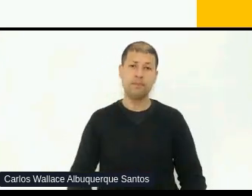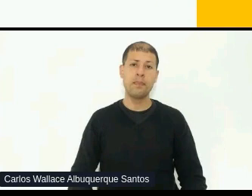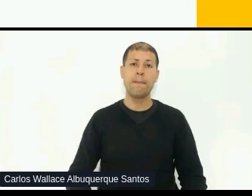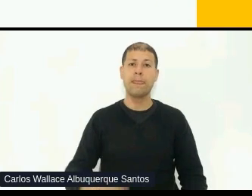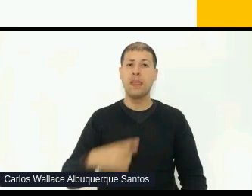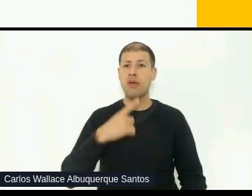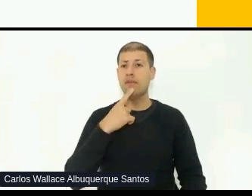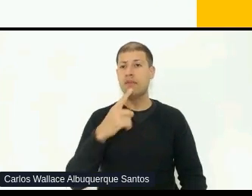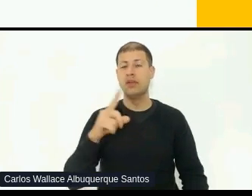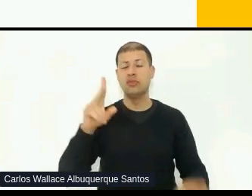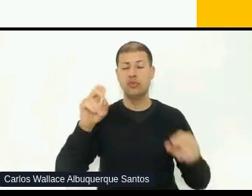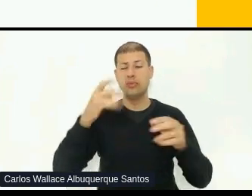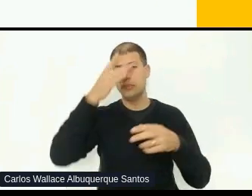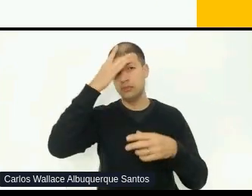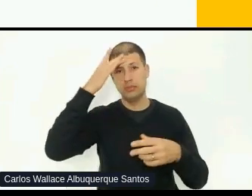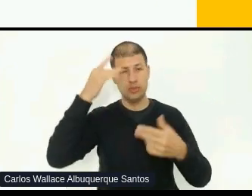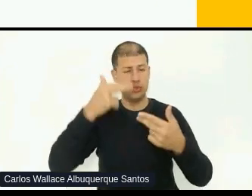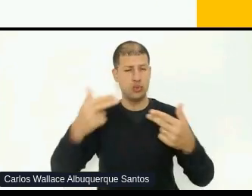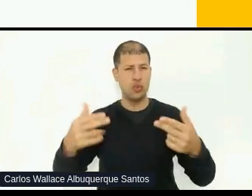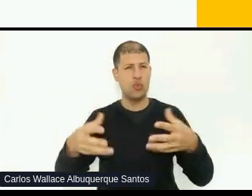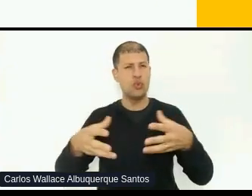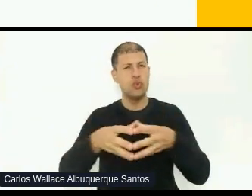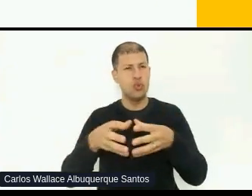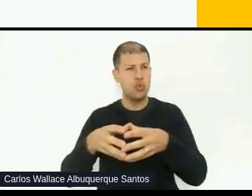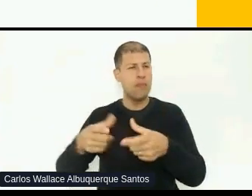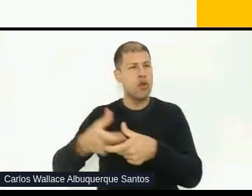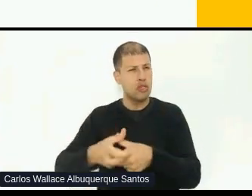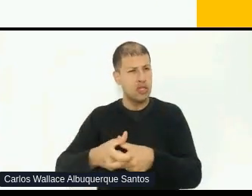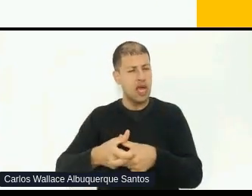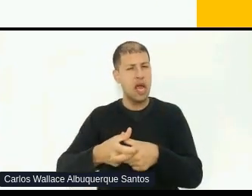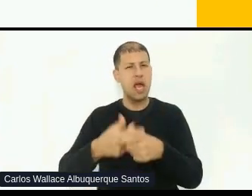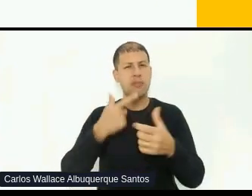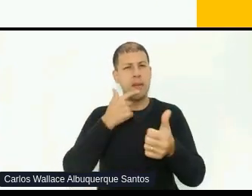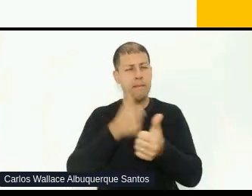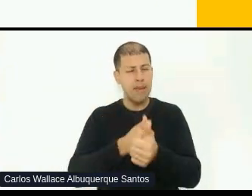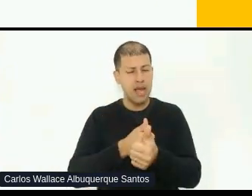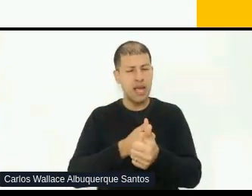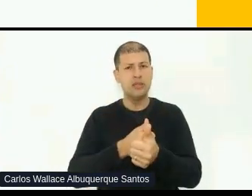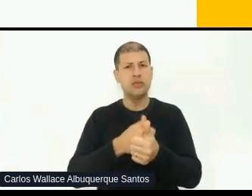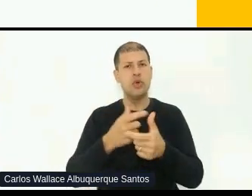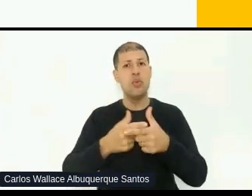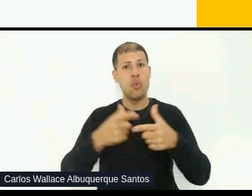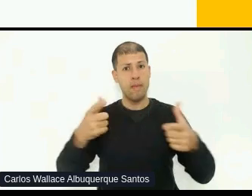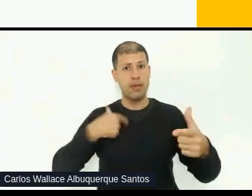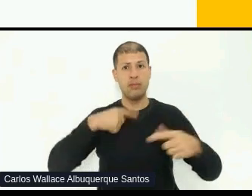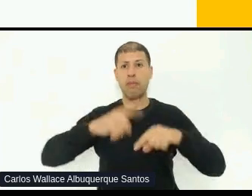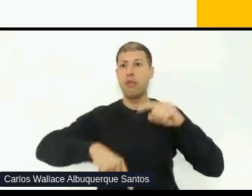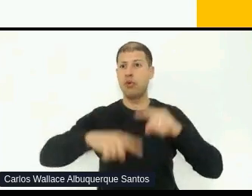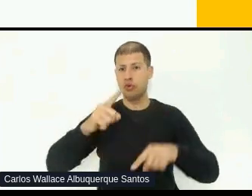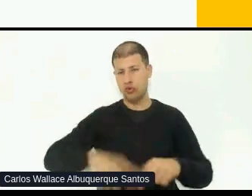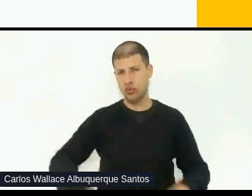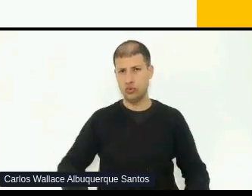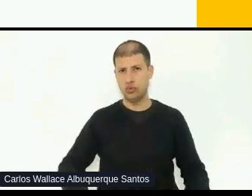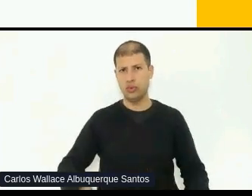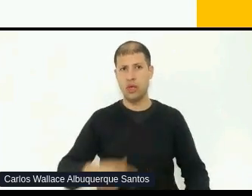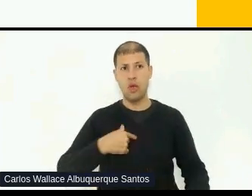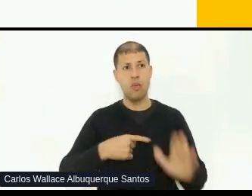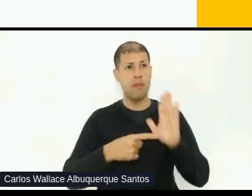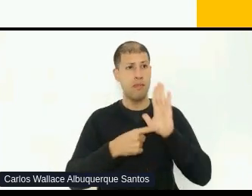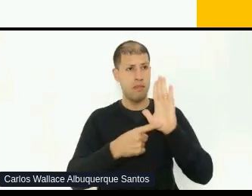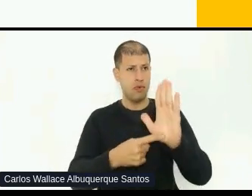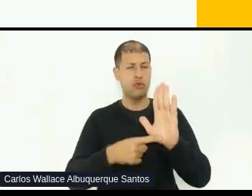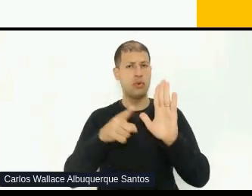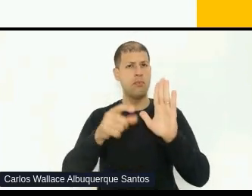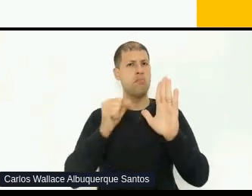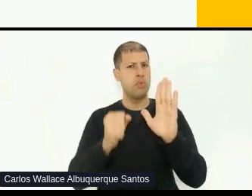trago essas pessoas, esses grupos minorizados mais próximos de mim, eu aumento o consumo do meu produto. A partir do momento que eu mostro que elas podem